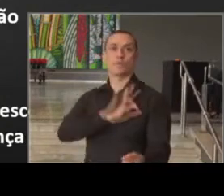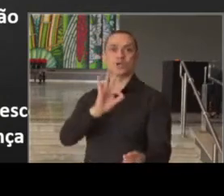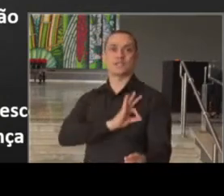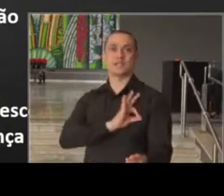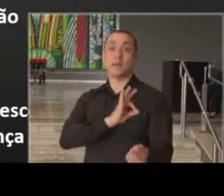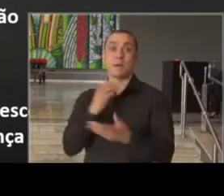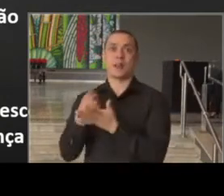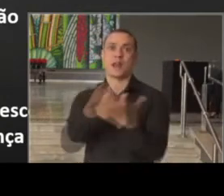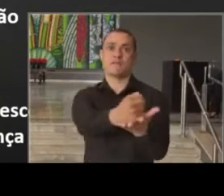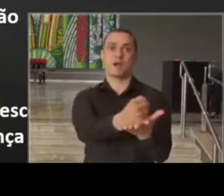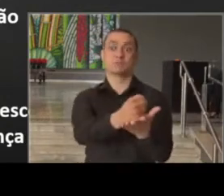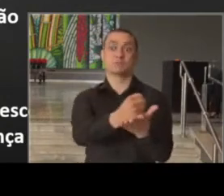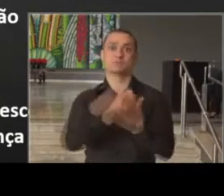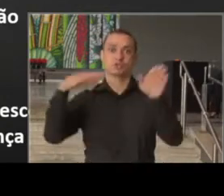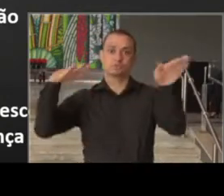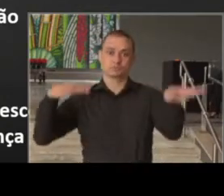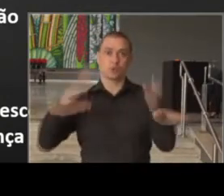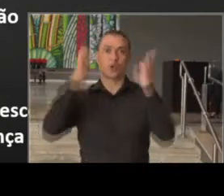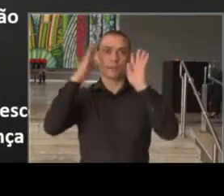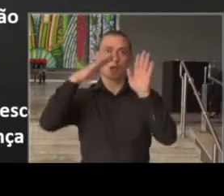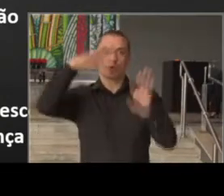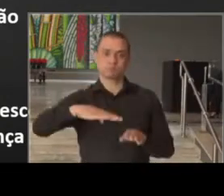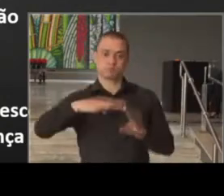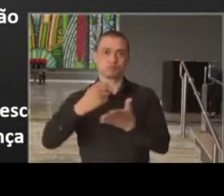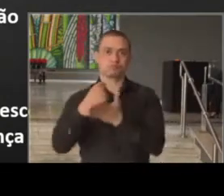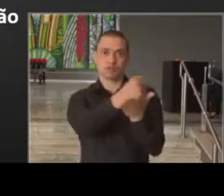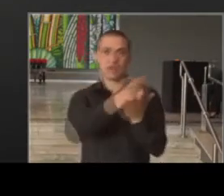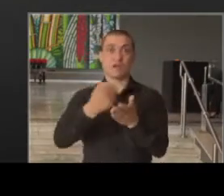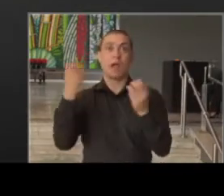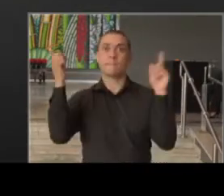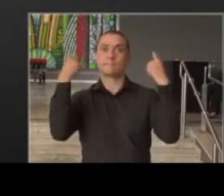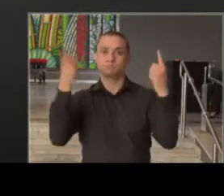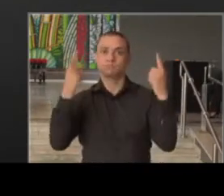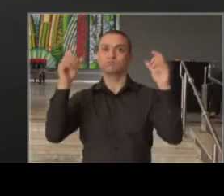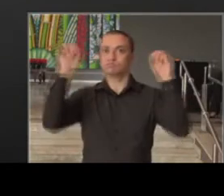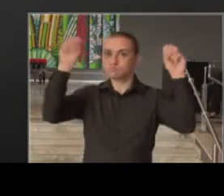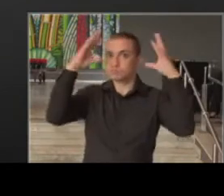escolta das vacinas e segurança dos locais de vacinação.